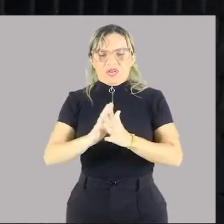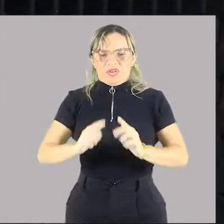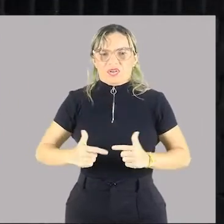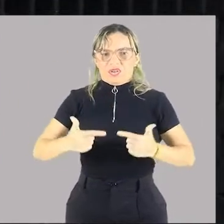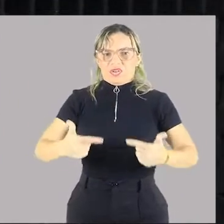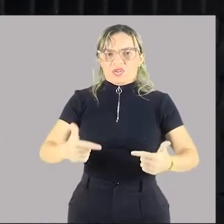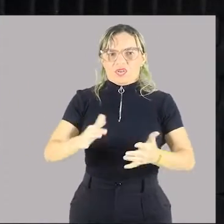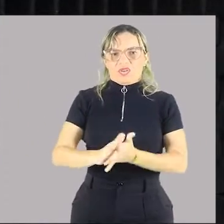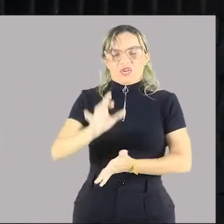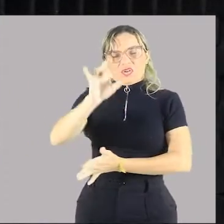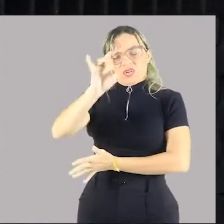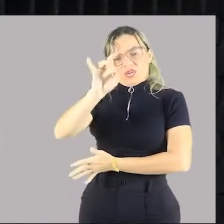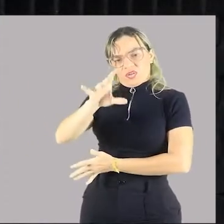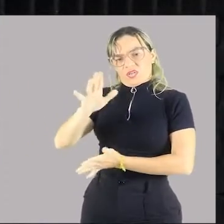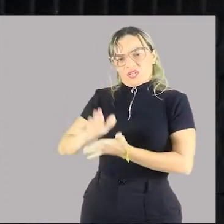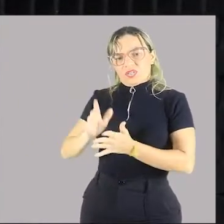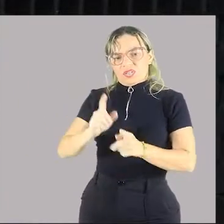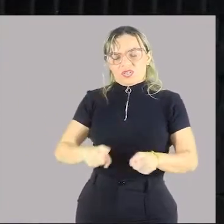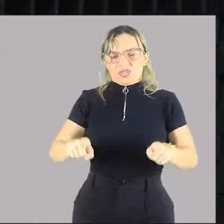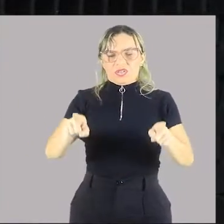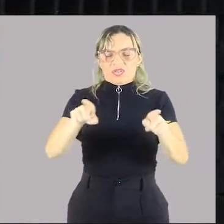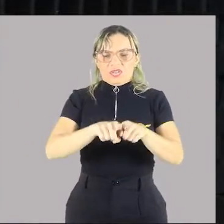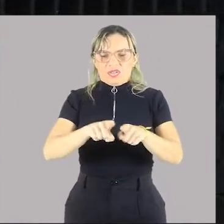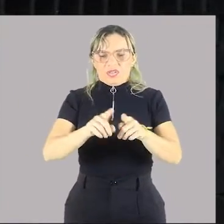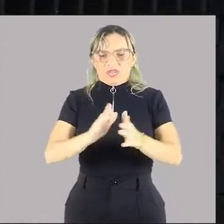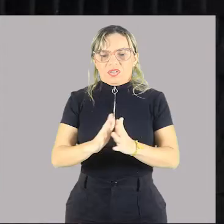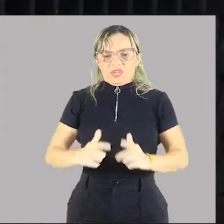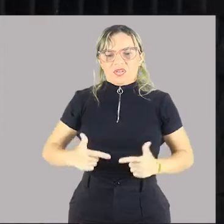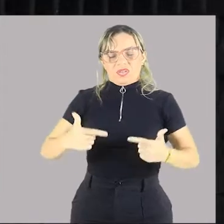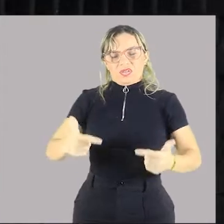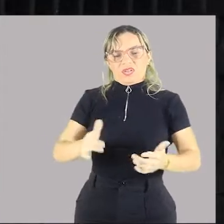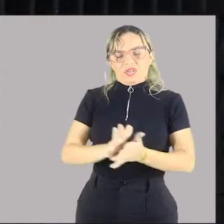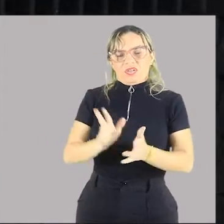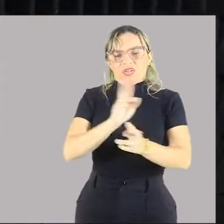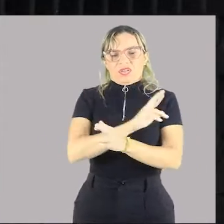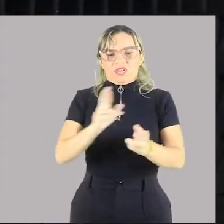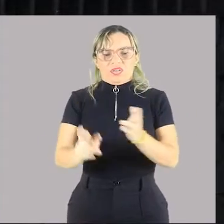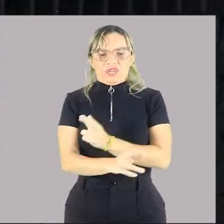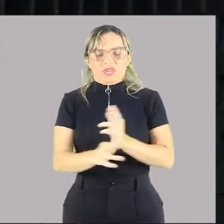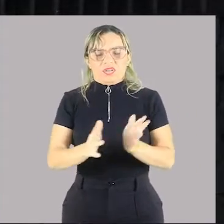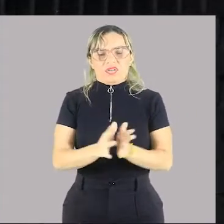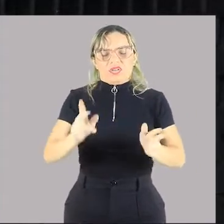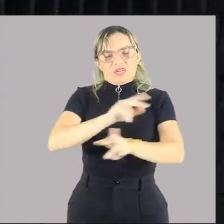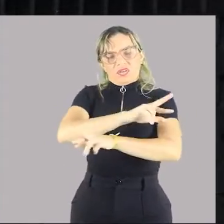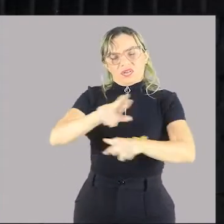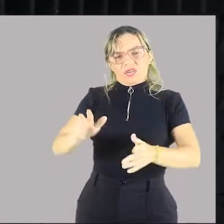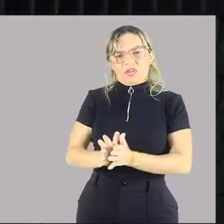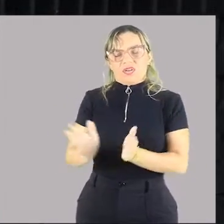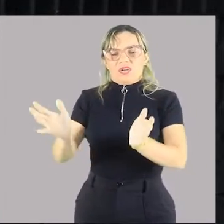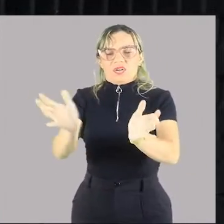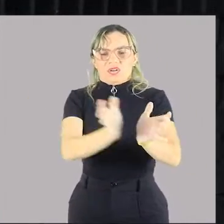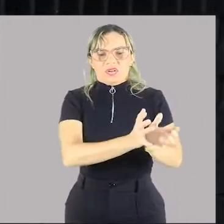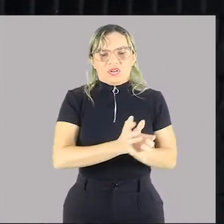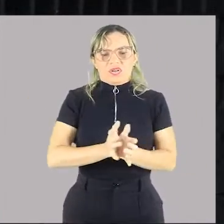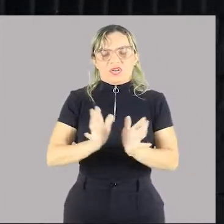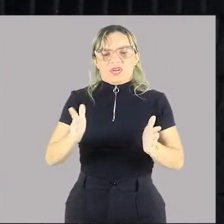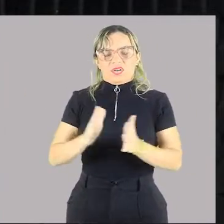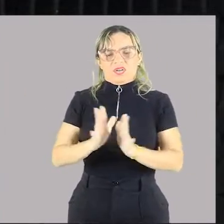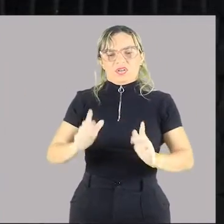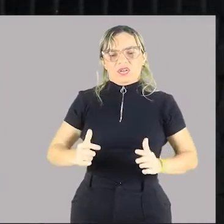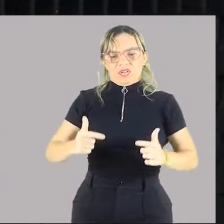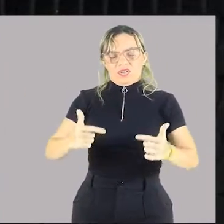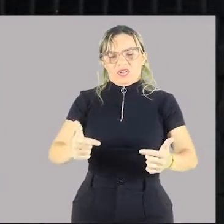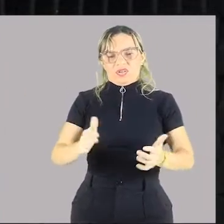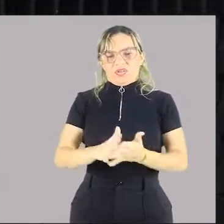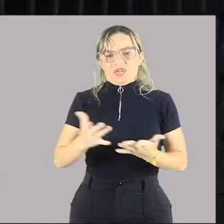apenas o negro. Acima de tudo, sim, mas é uma luta que envolve diversos setores. É uma luta que